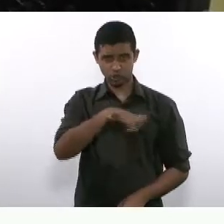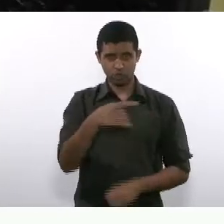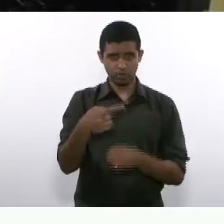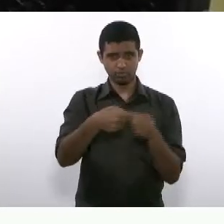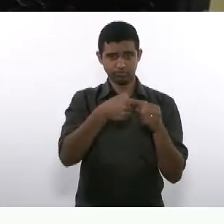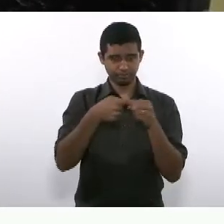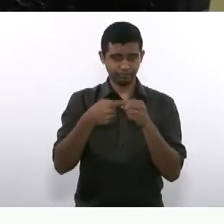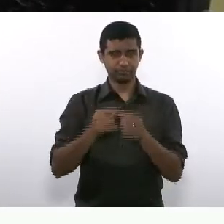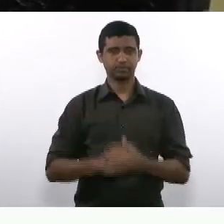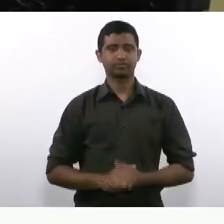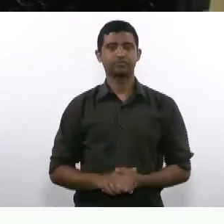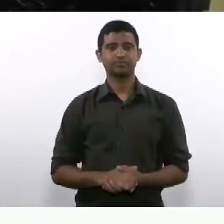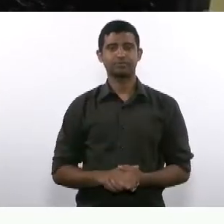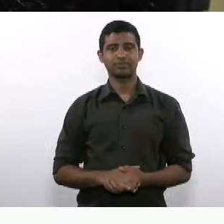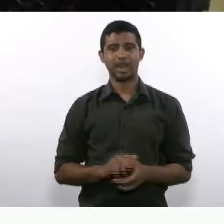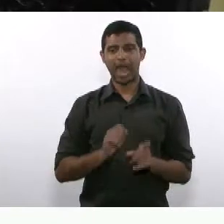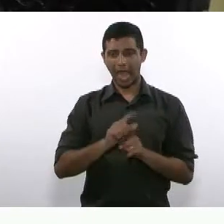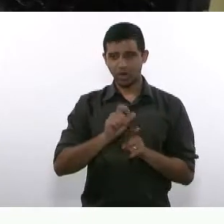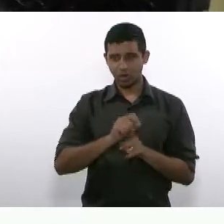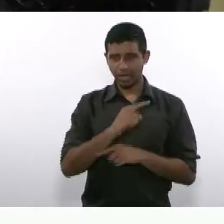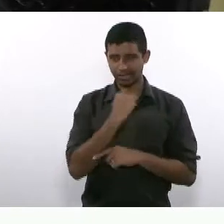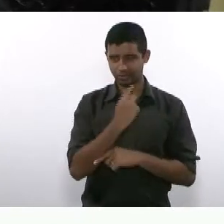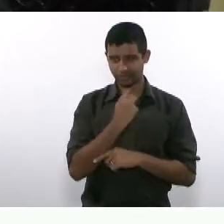por exemplo? Não.